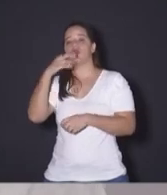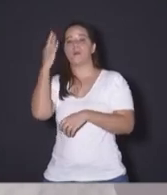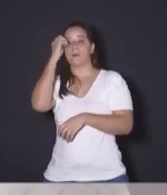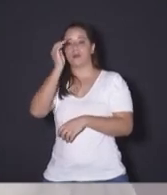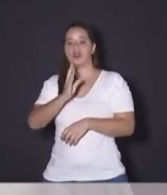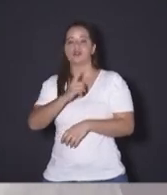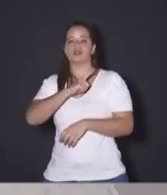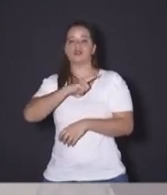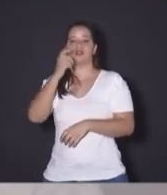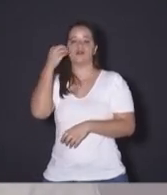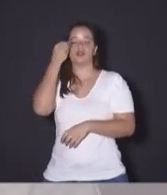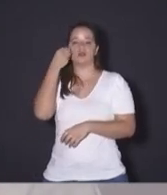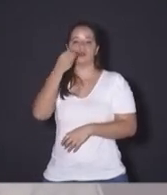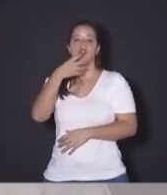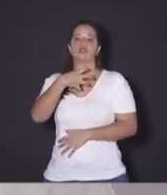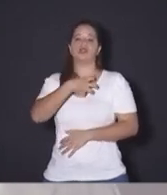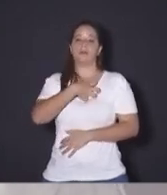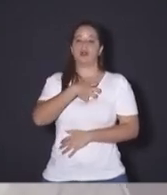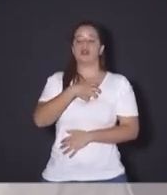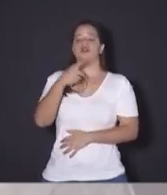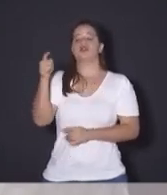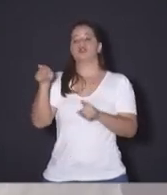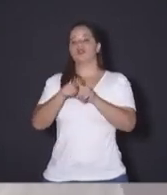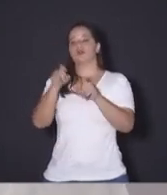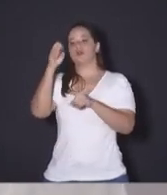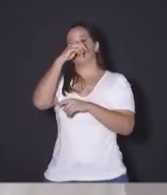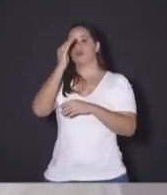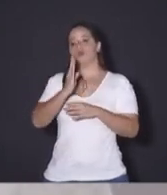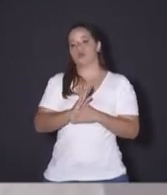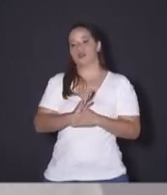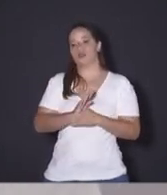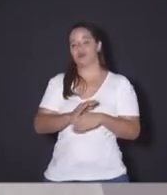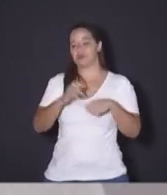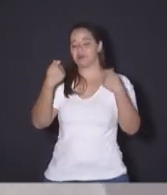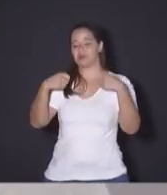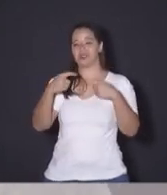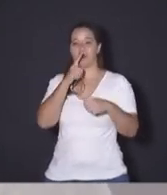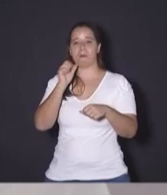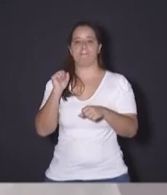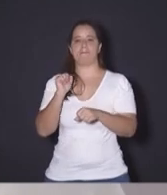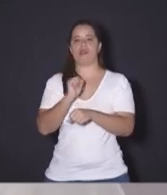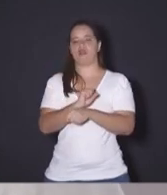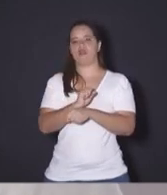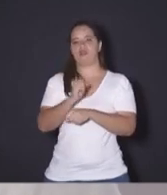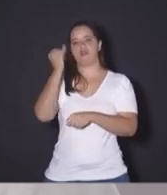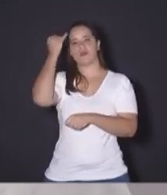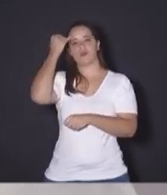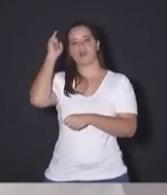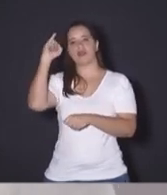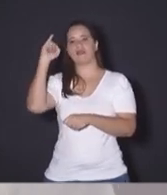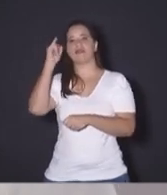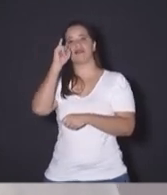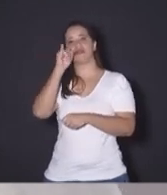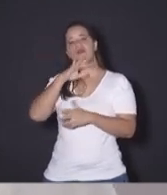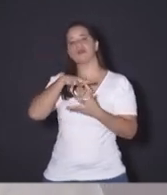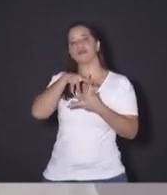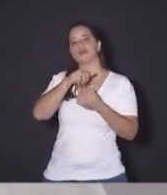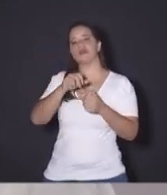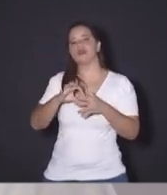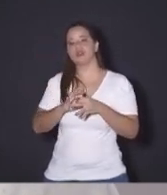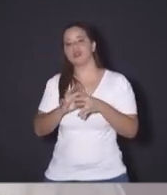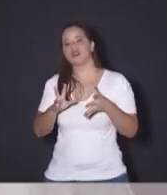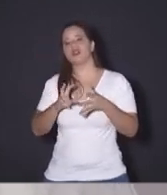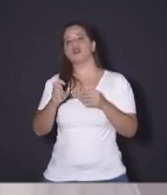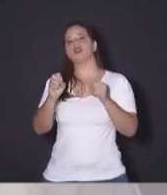na bahia e no brasil que construíram a gente precisa não congelar uma idéia de mídia livre o de produção